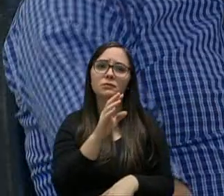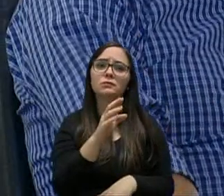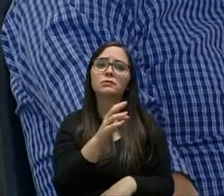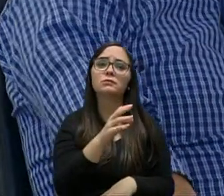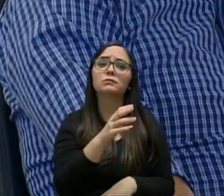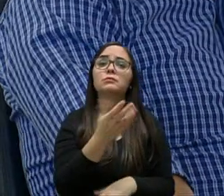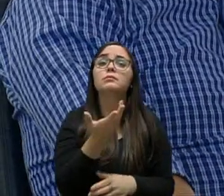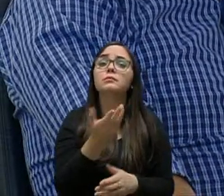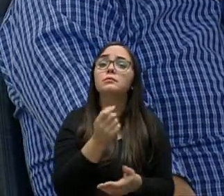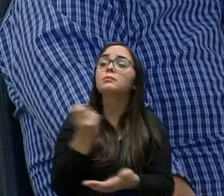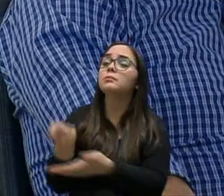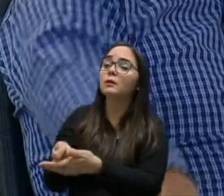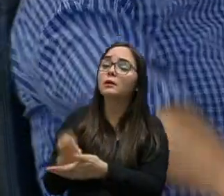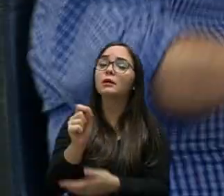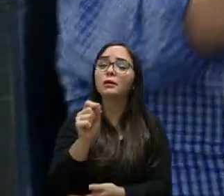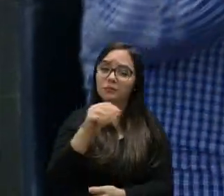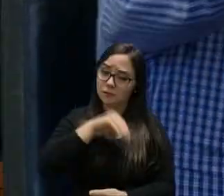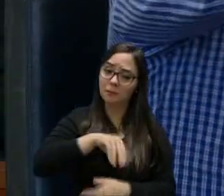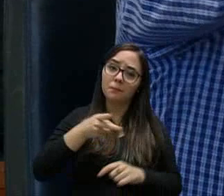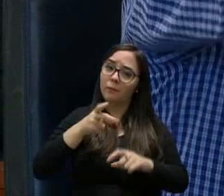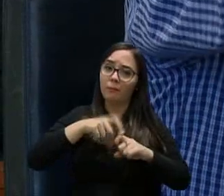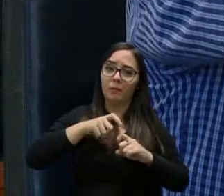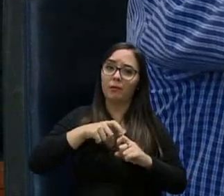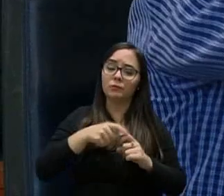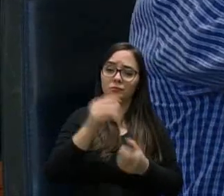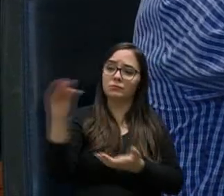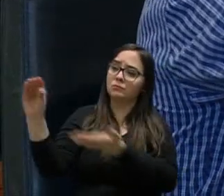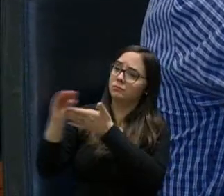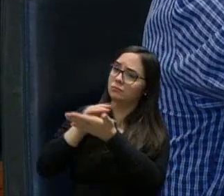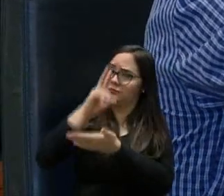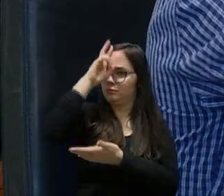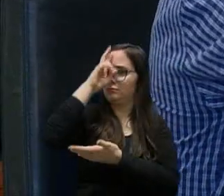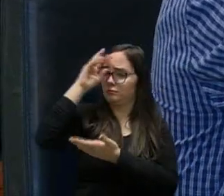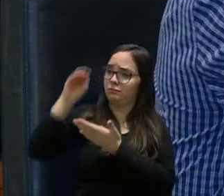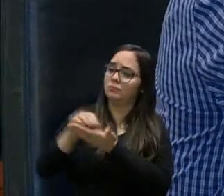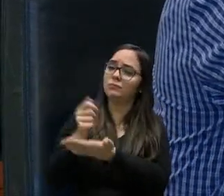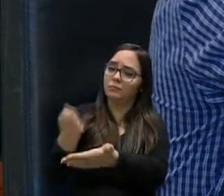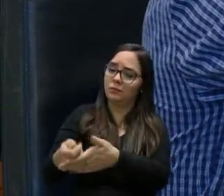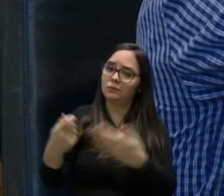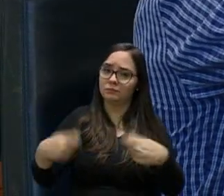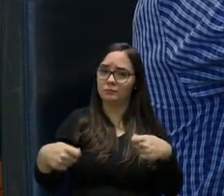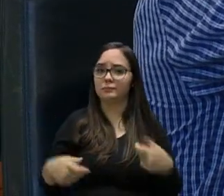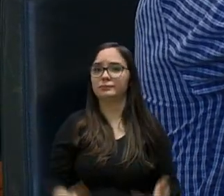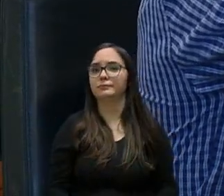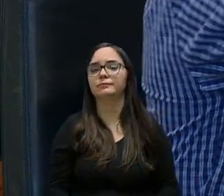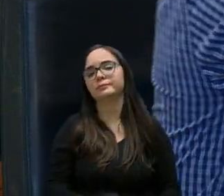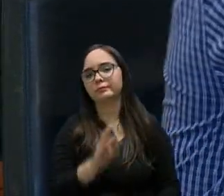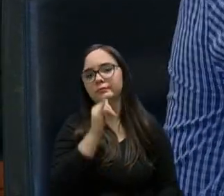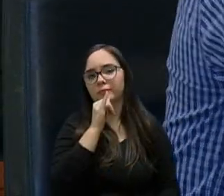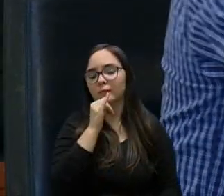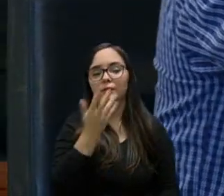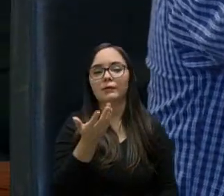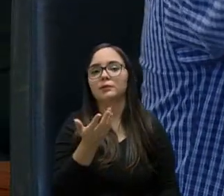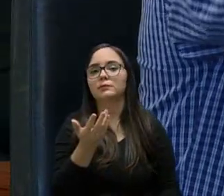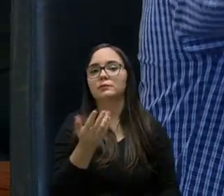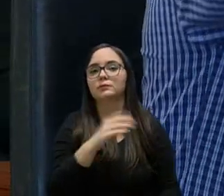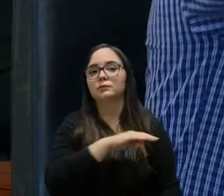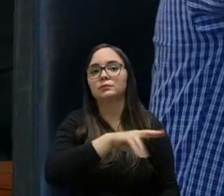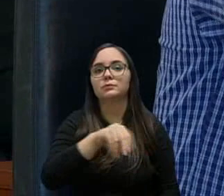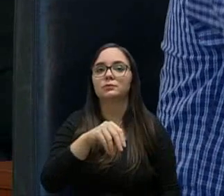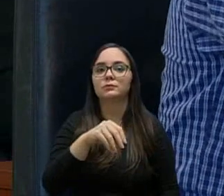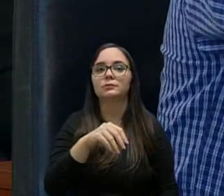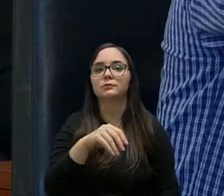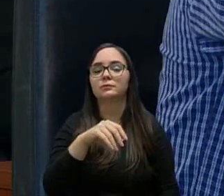funcef e aí a gente houve relato de pessoas merendeira auxiliar de educação